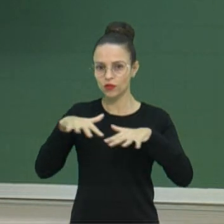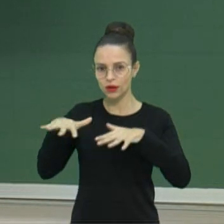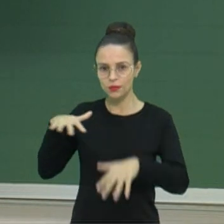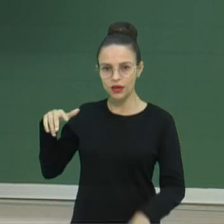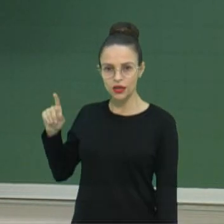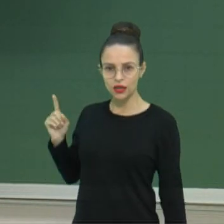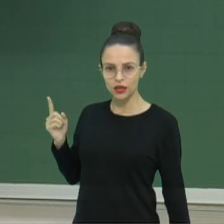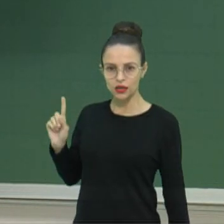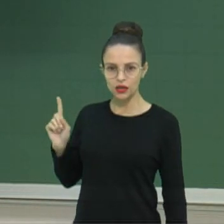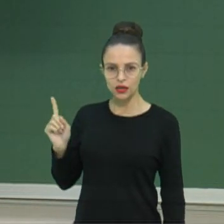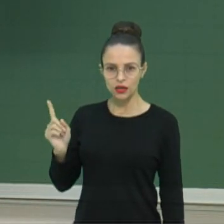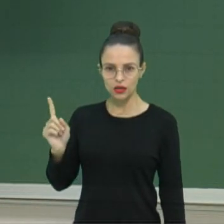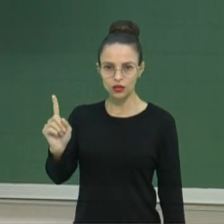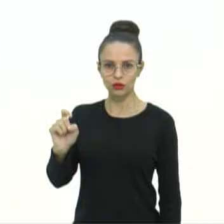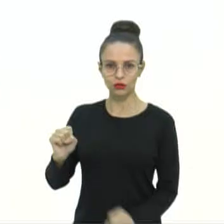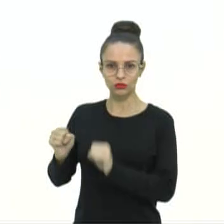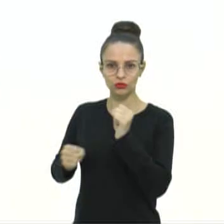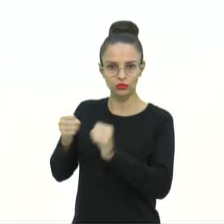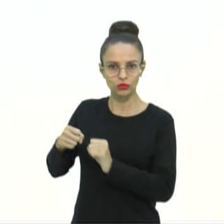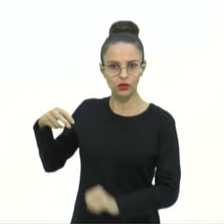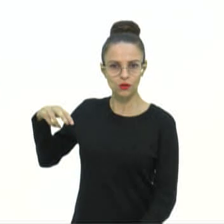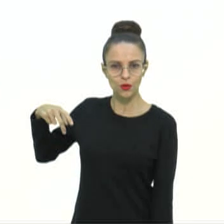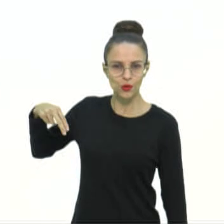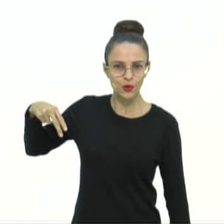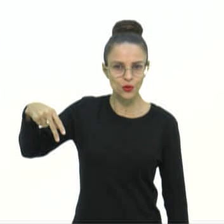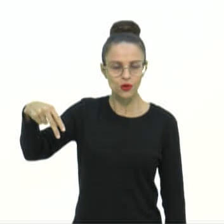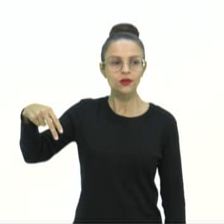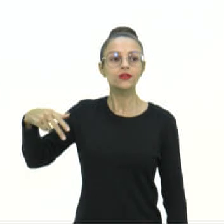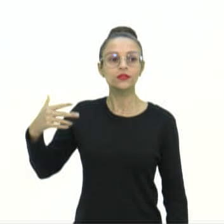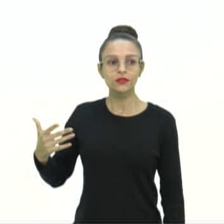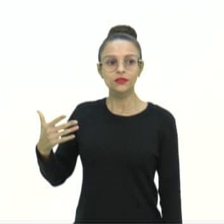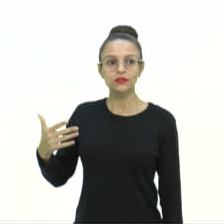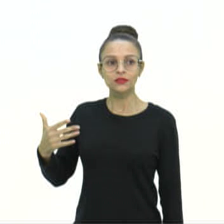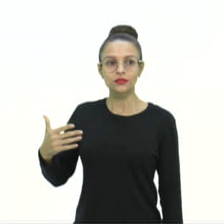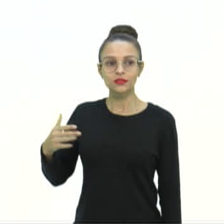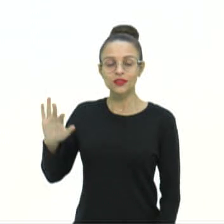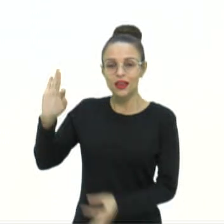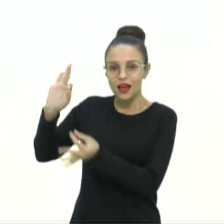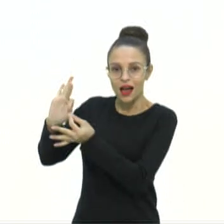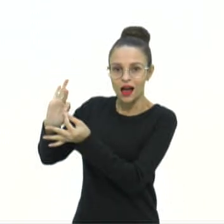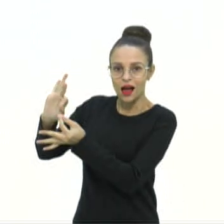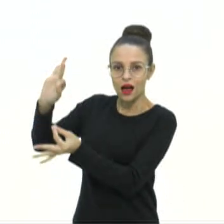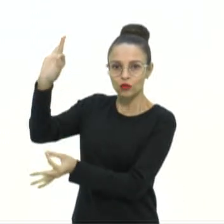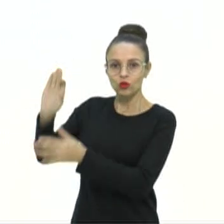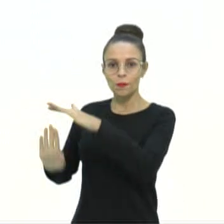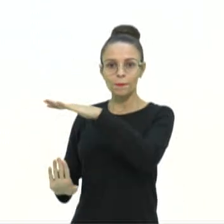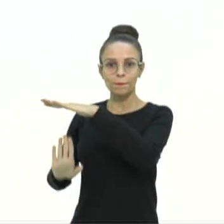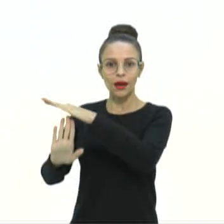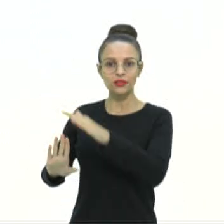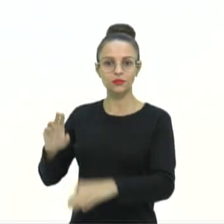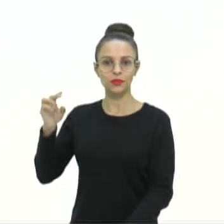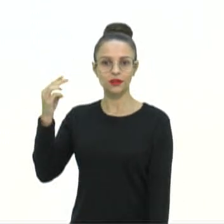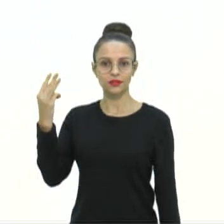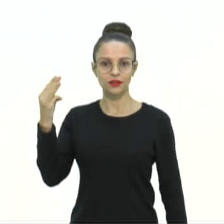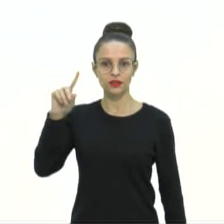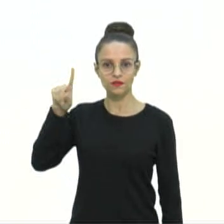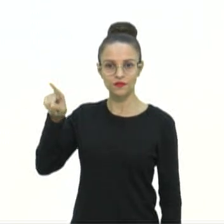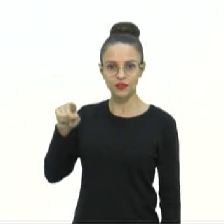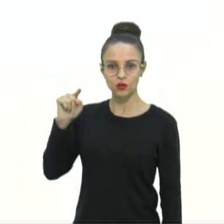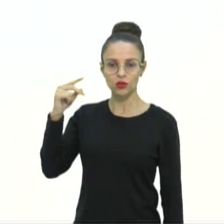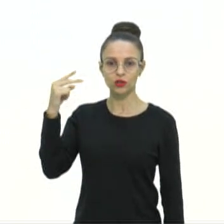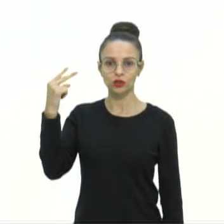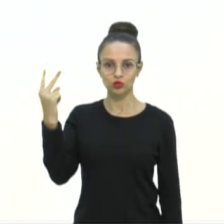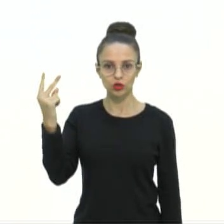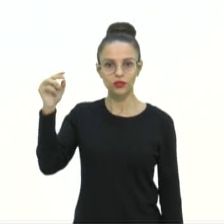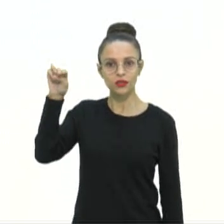de movimento do atleta, né? Ele faz todo o movimento em si, e a altura máxima que ele vai atingir é